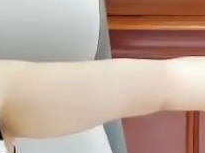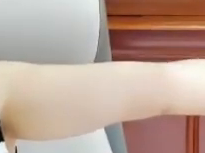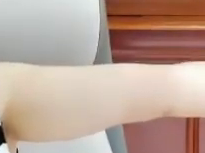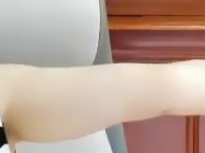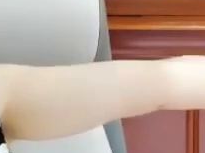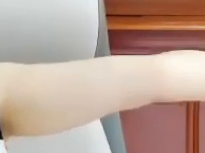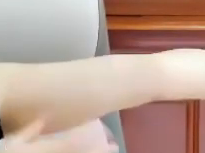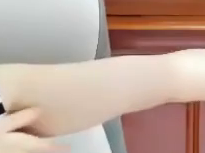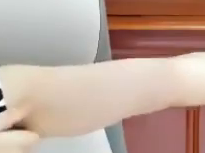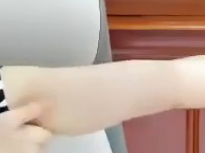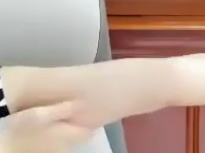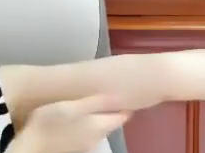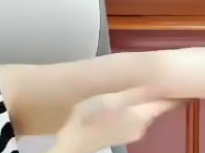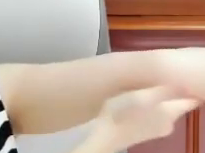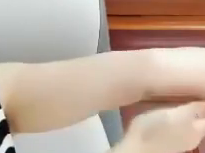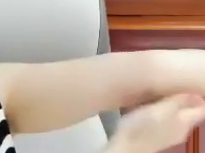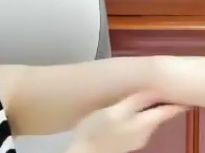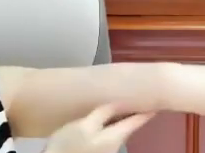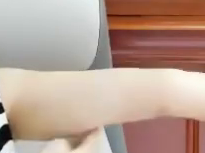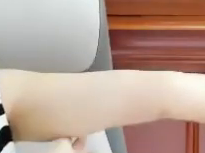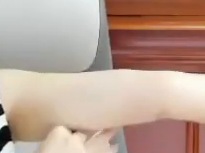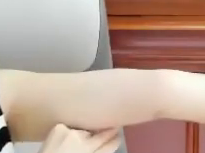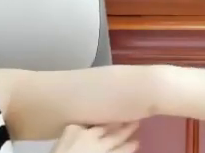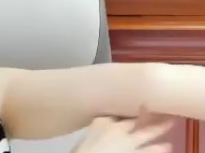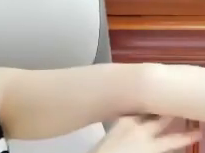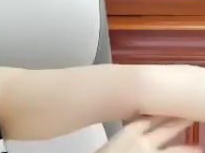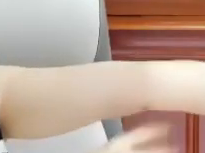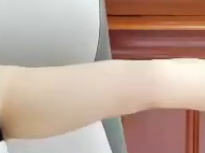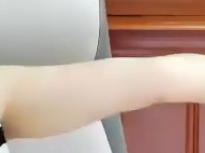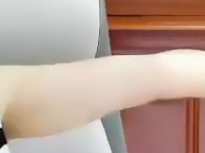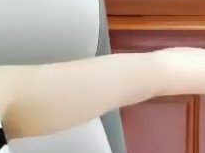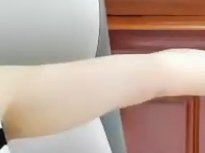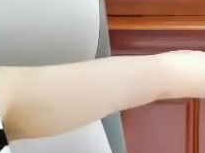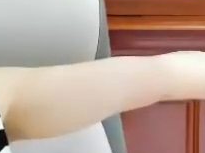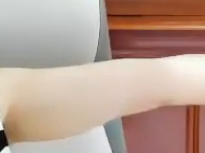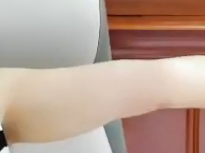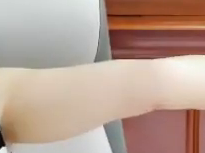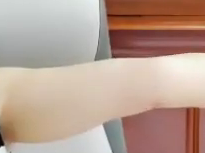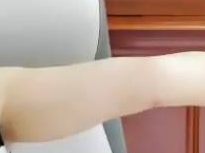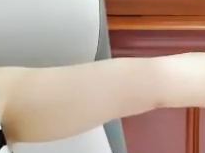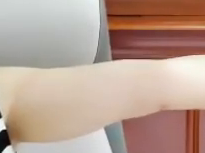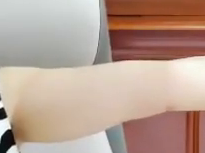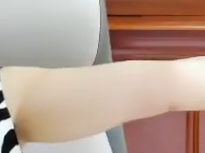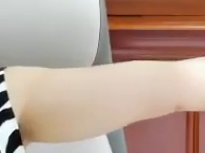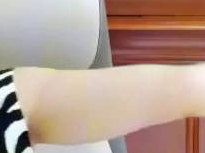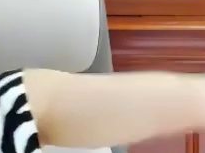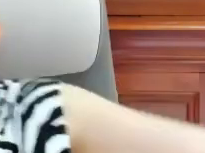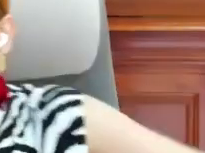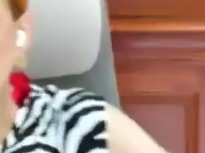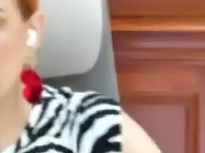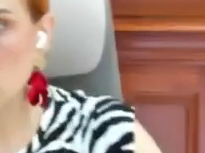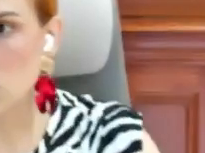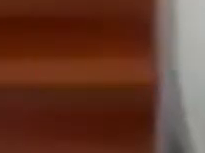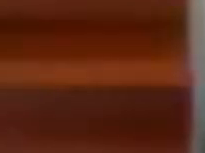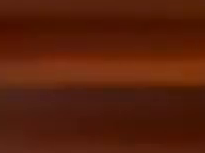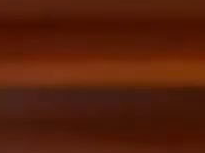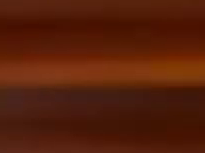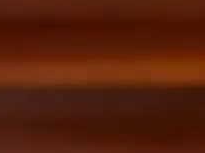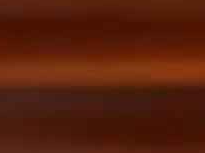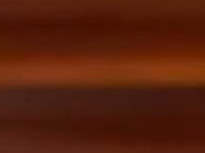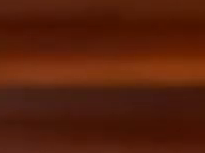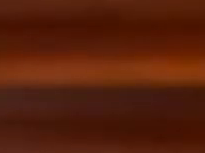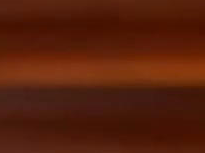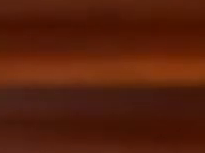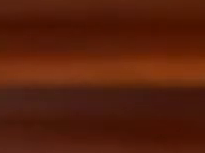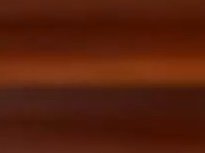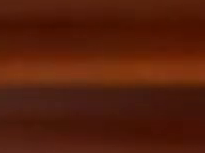ele vira, tá vendo, ó? Olha a curvatura do meu braço. Eu